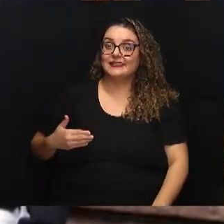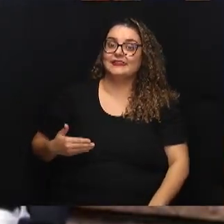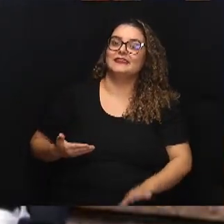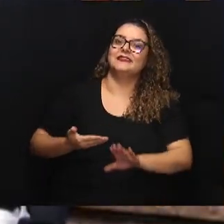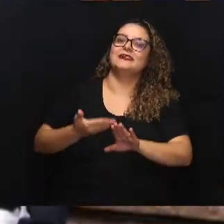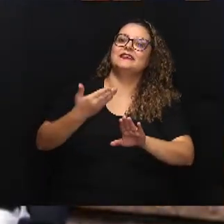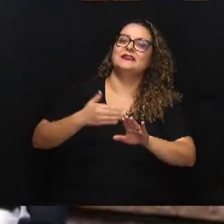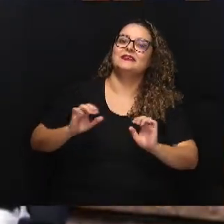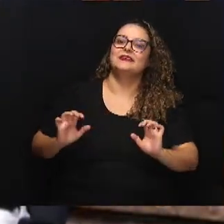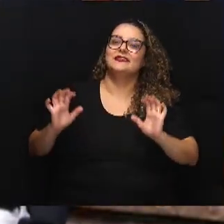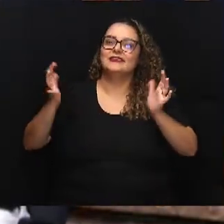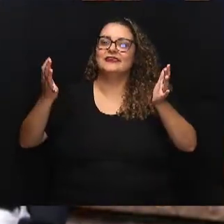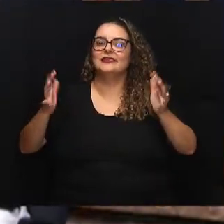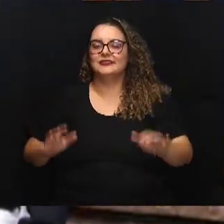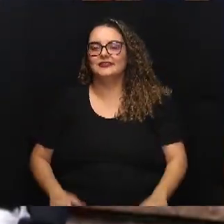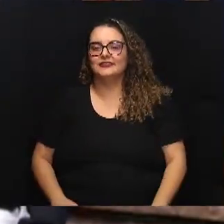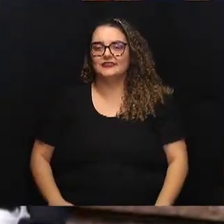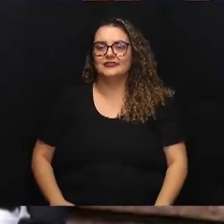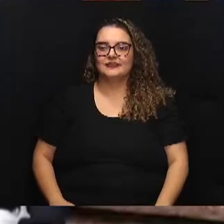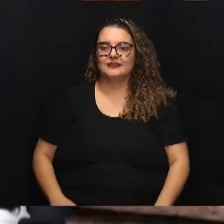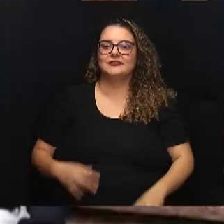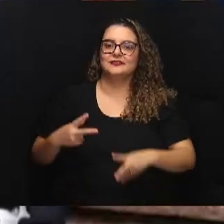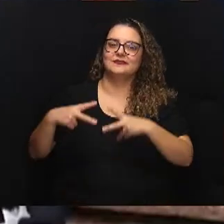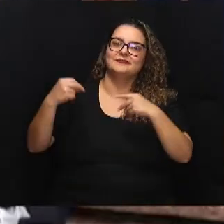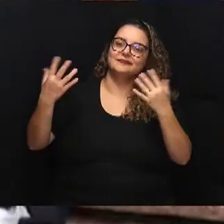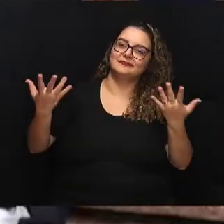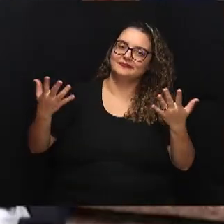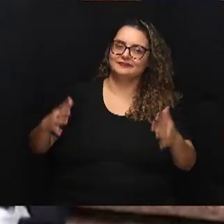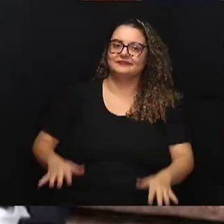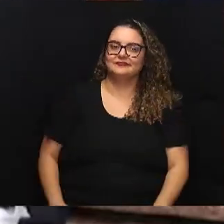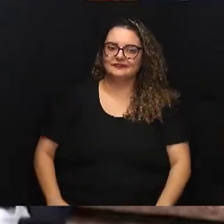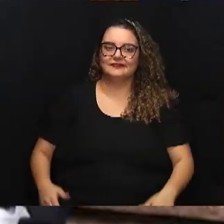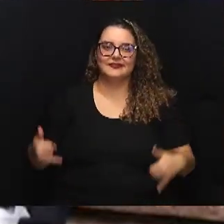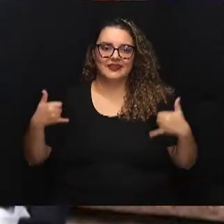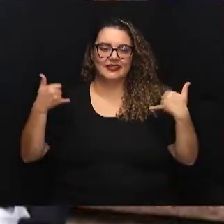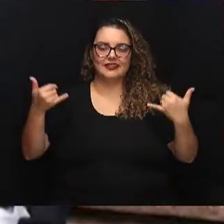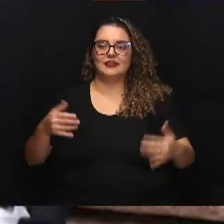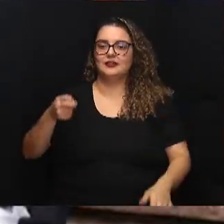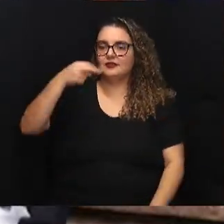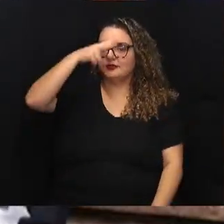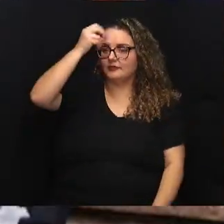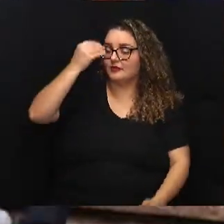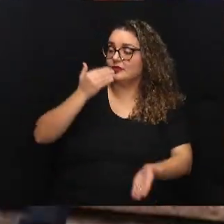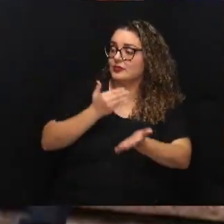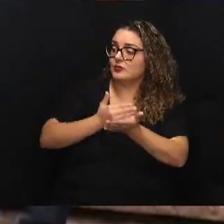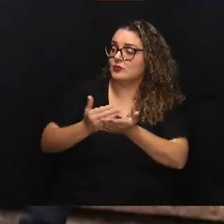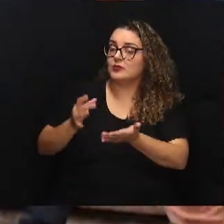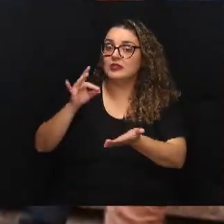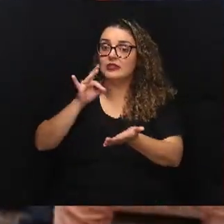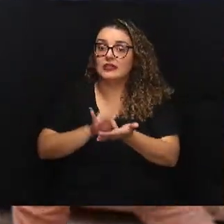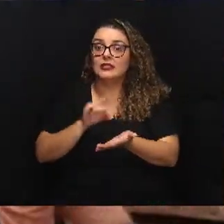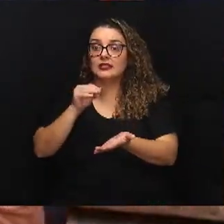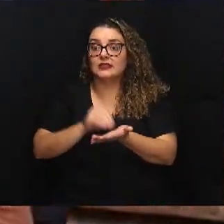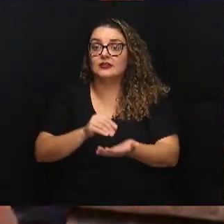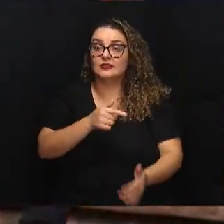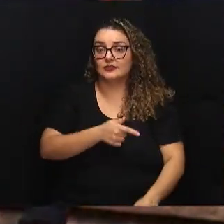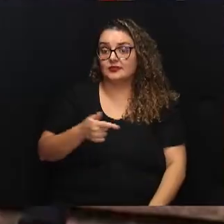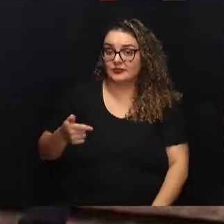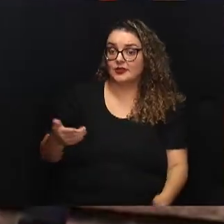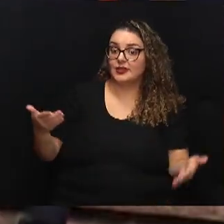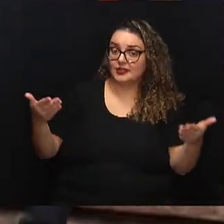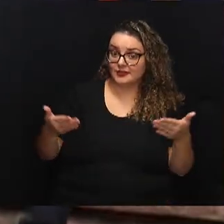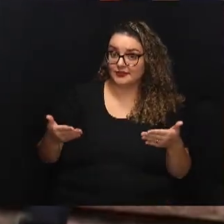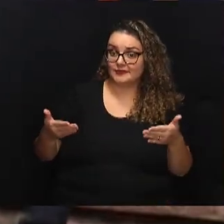sobre essa grande festa, sobre essa comemoração. Prefeito, a gente começou, na verdade, na última semana e hoje